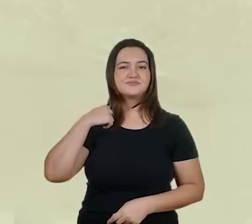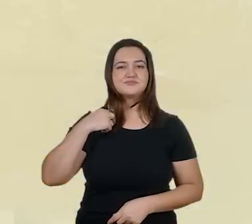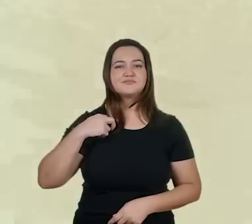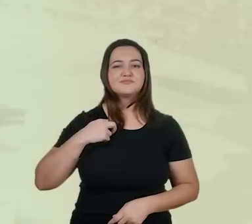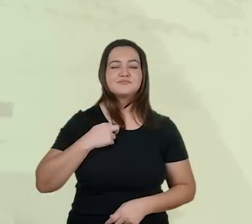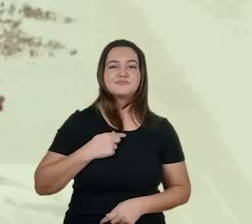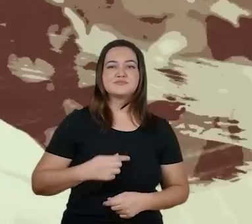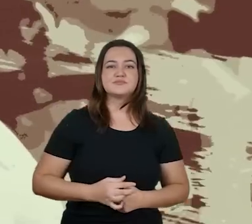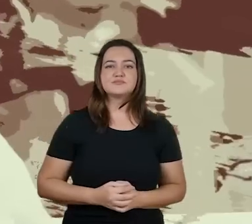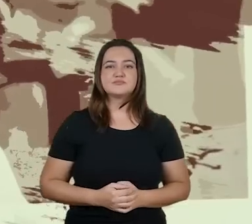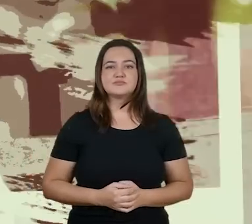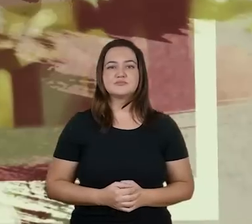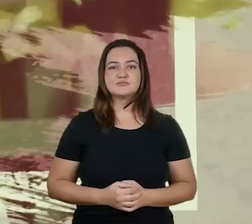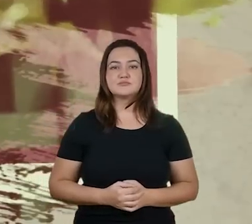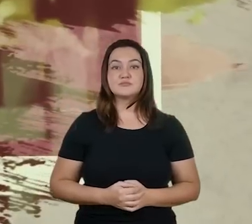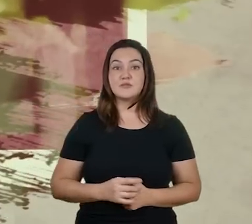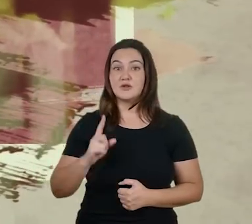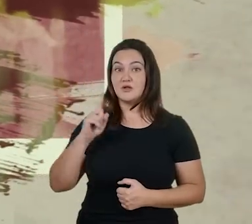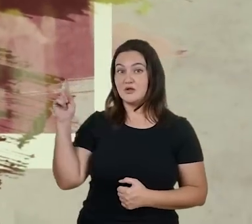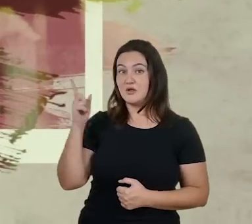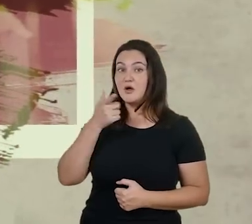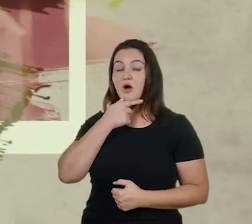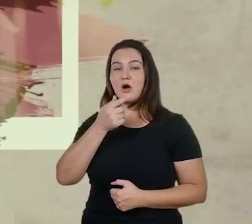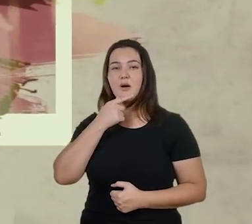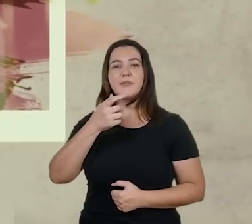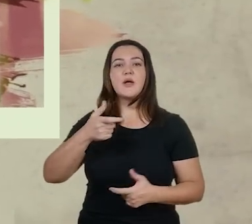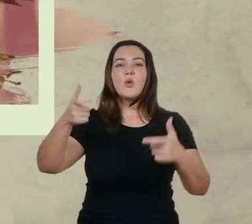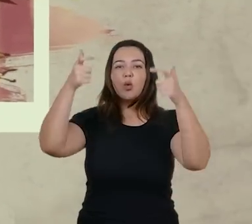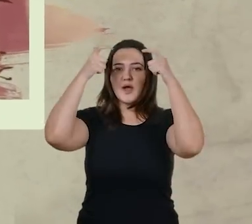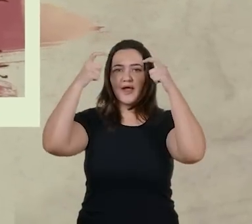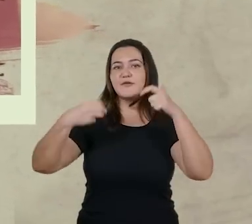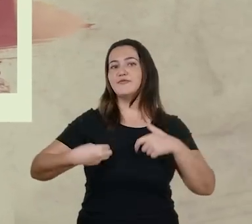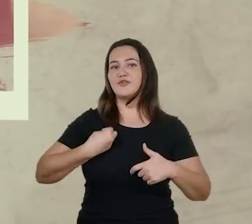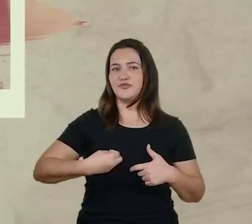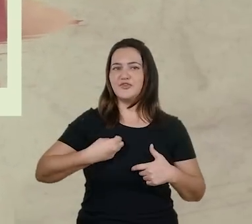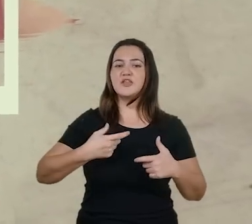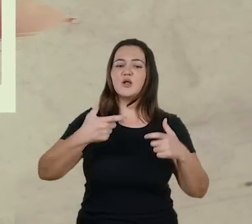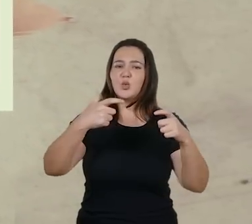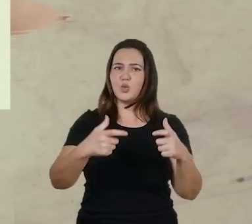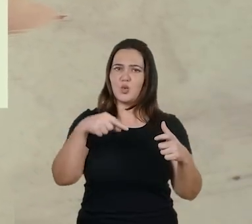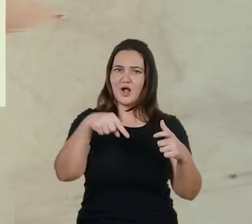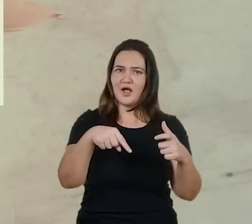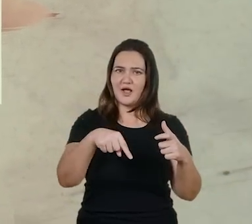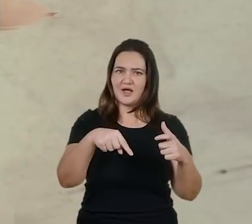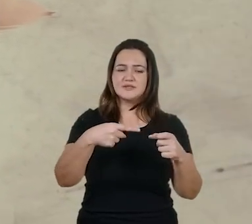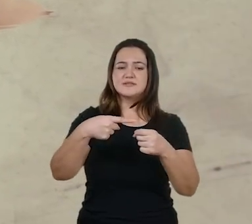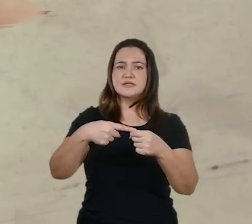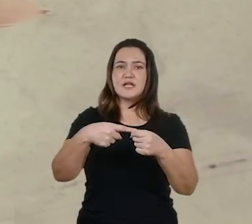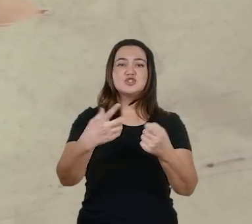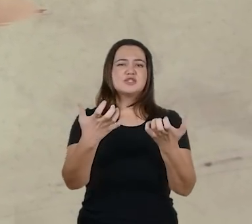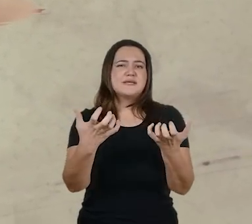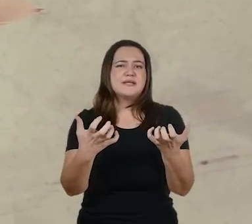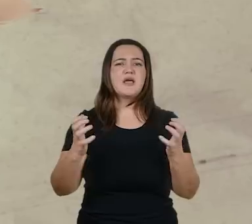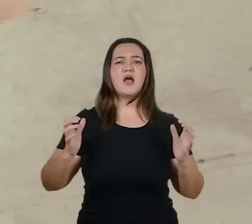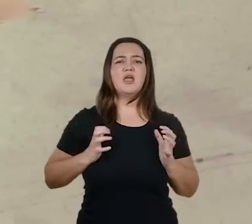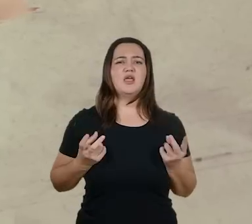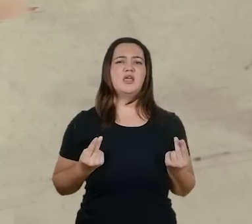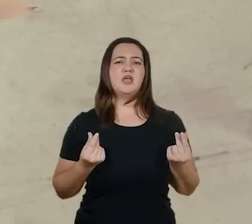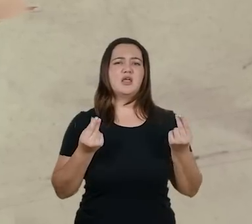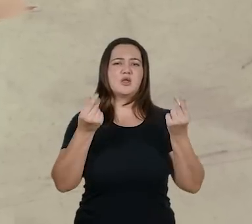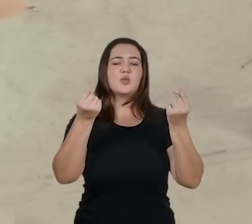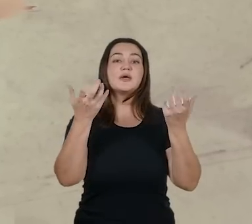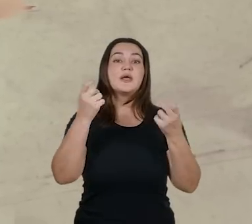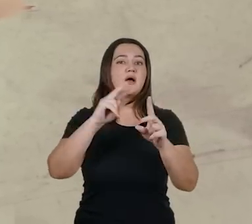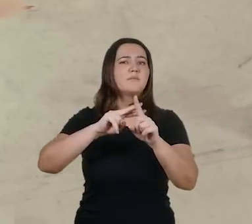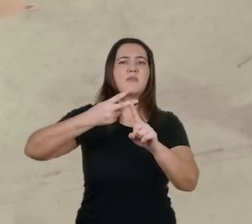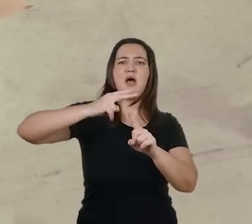Midas? É uma lenda grega que havia um rei que vivia nessa região aqui, que ele queria muito ficar rico. Ele já